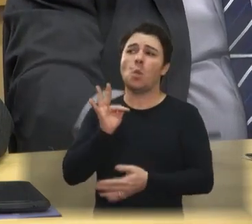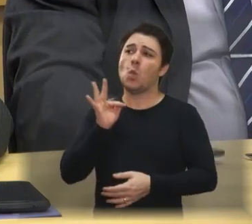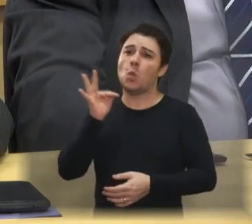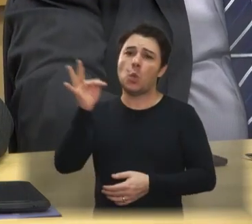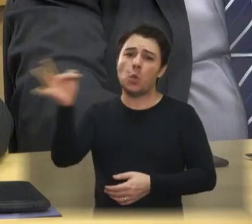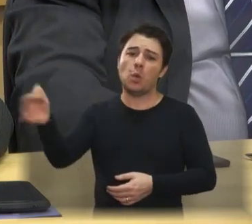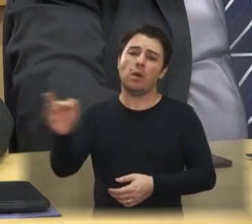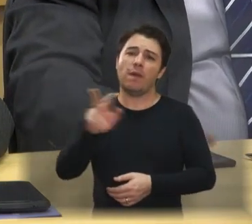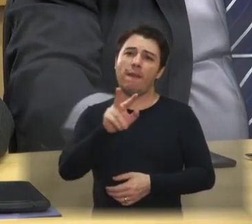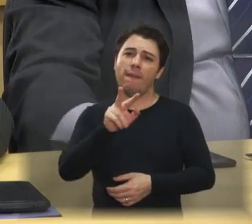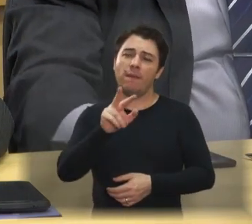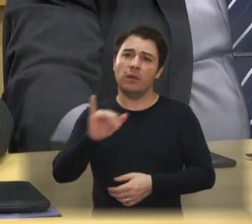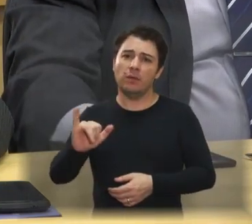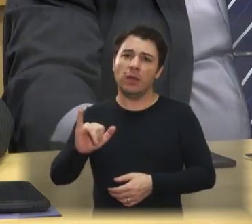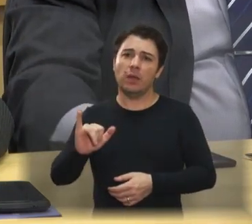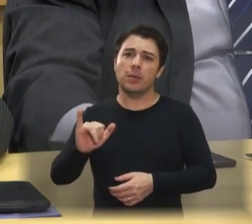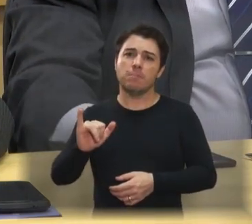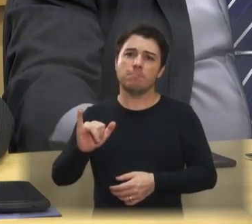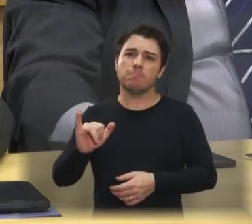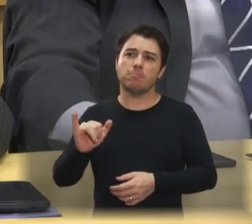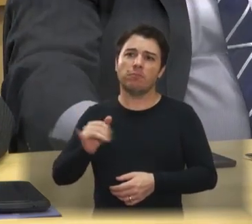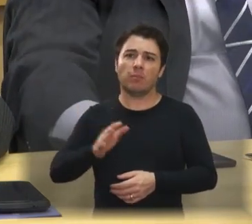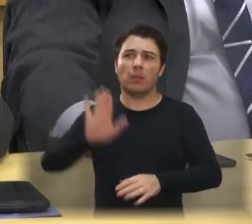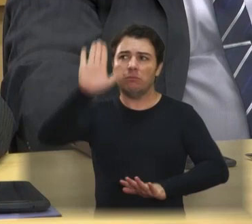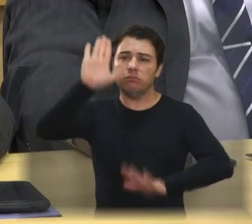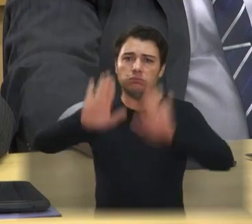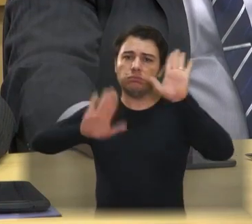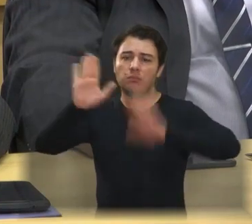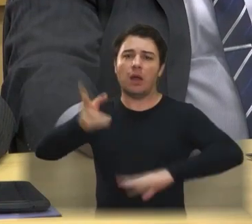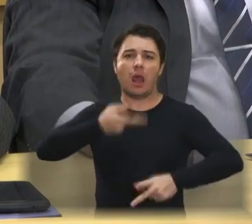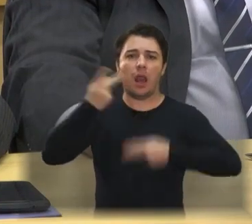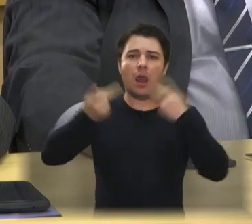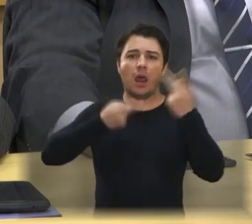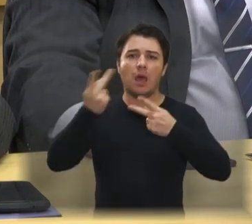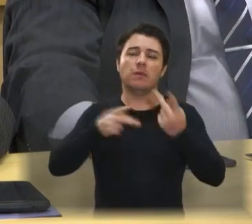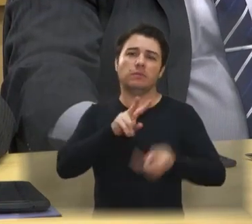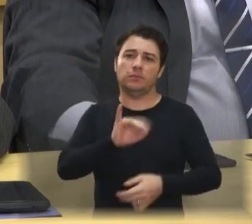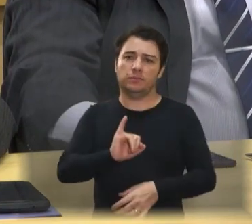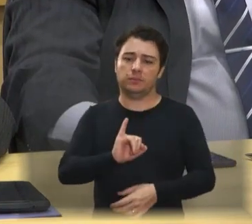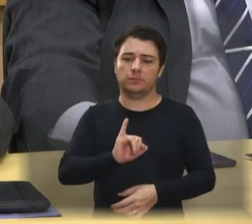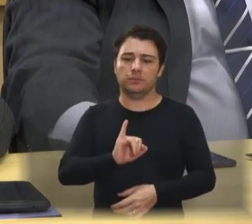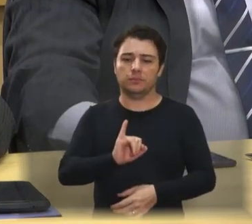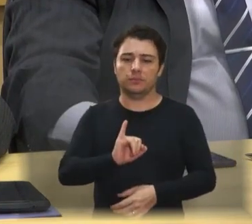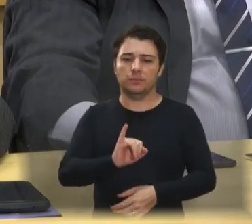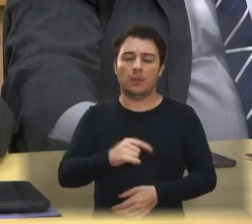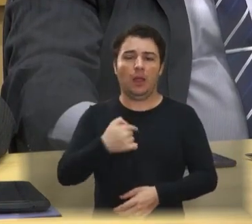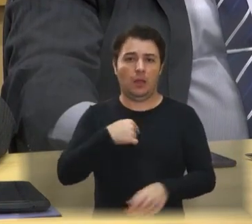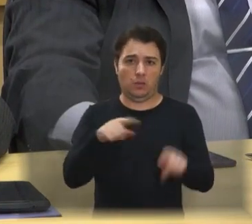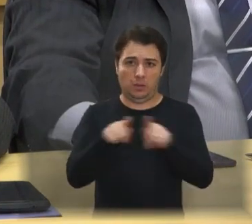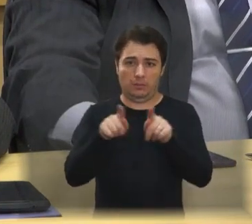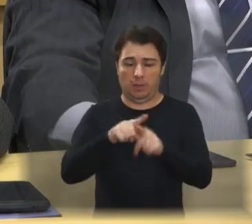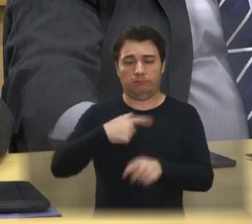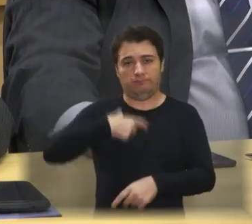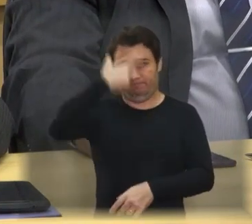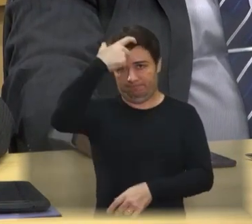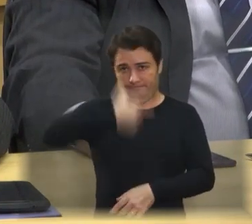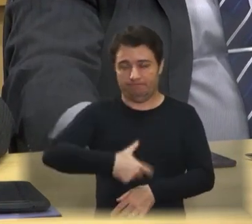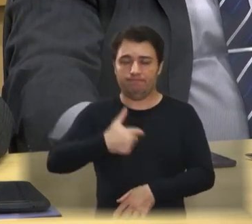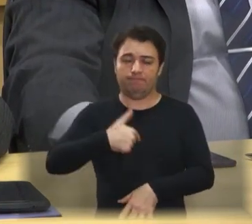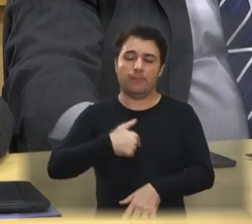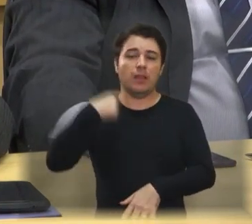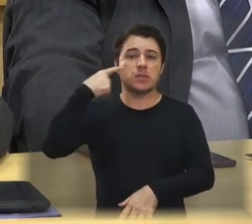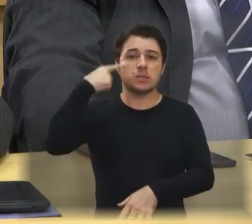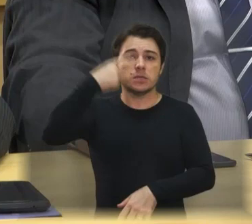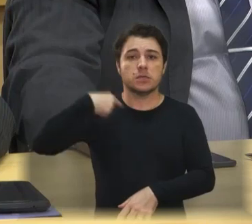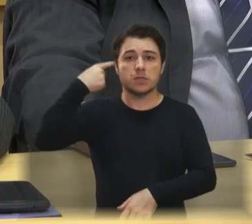eles vão até na ocasião da palavra livre vão fazer uma explanação sobre o termo e eu também como militante nessa